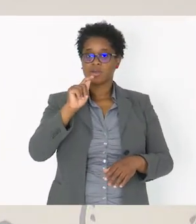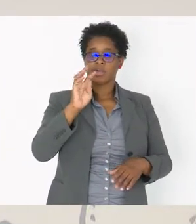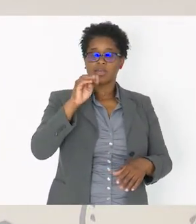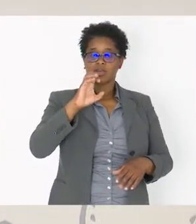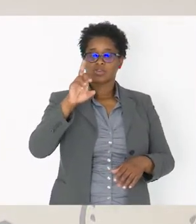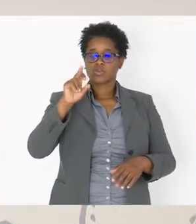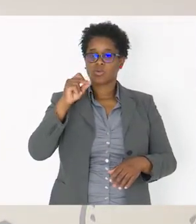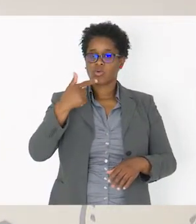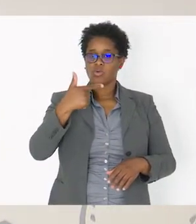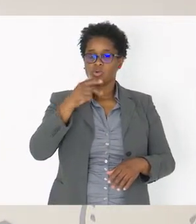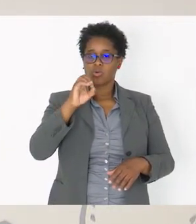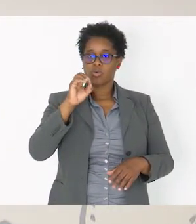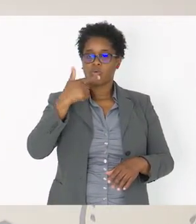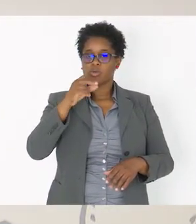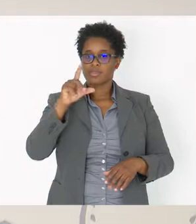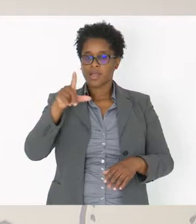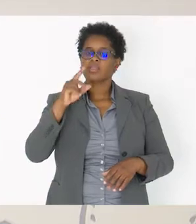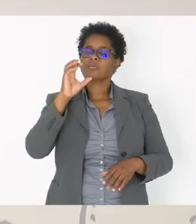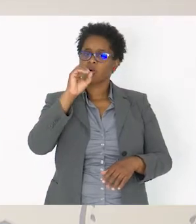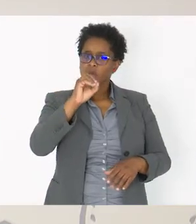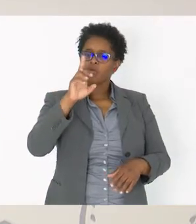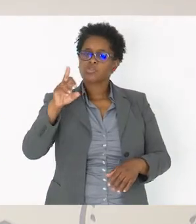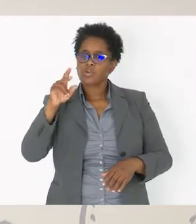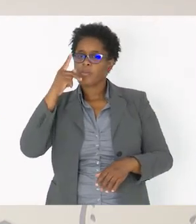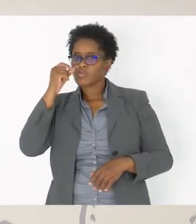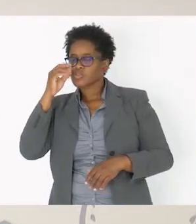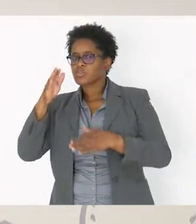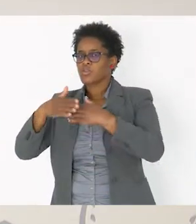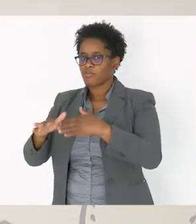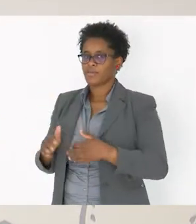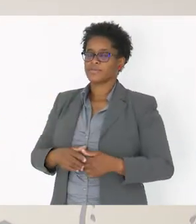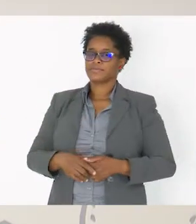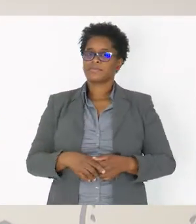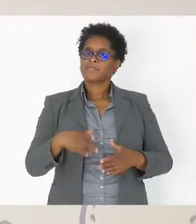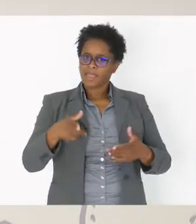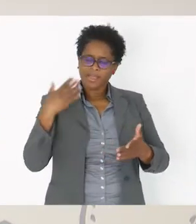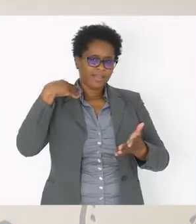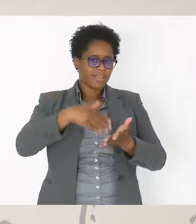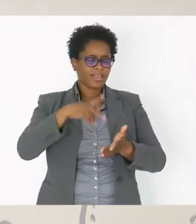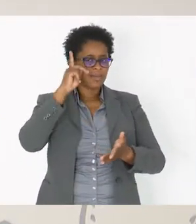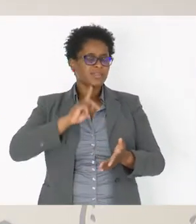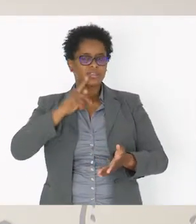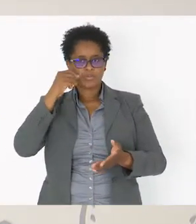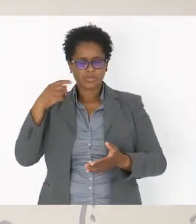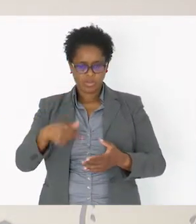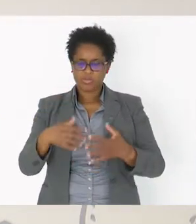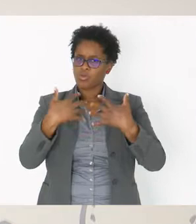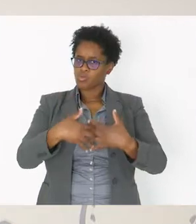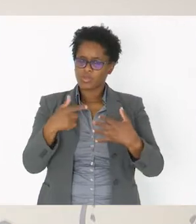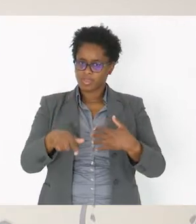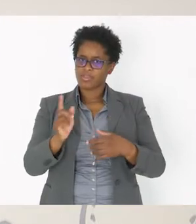um órgão reprodutor masculino externo. Até aqui, meninos e meninas, não há